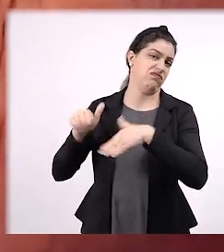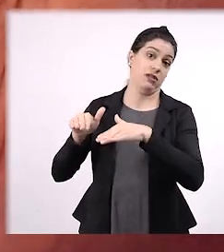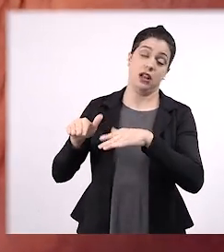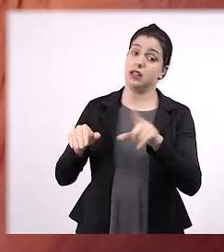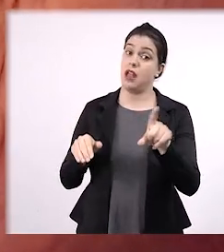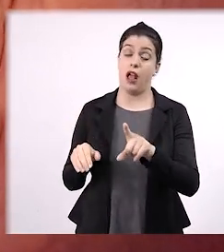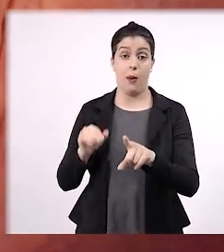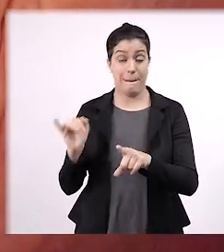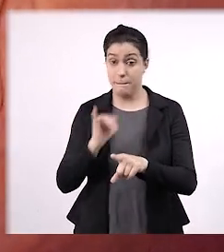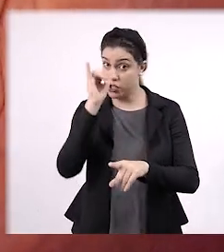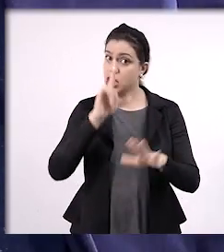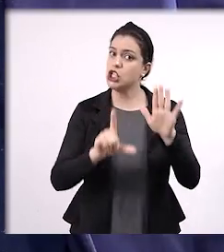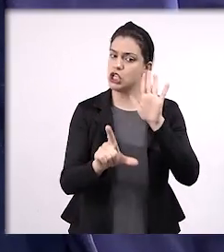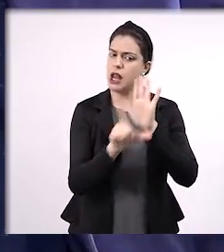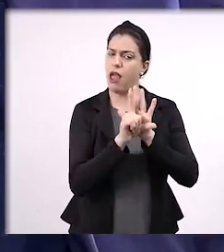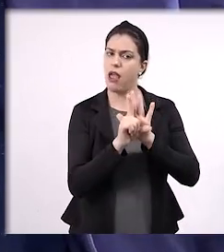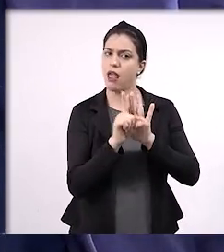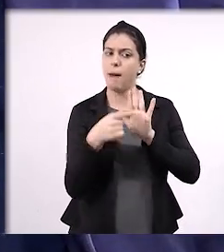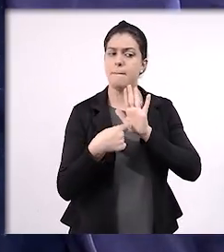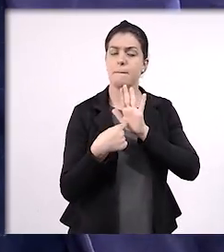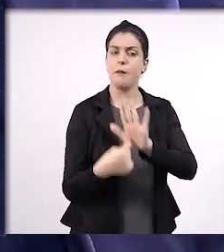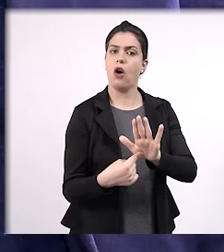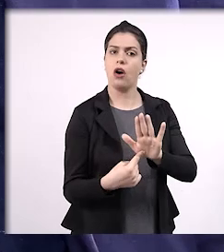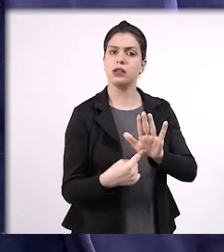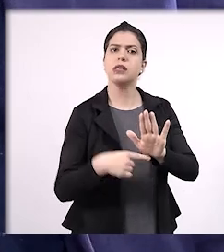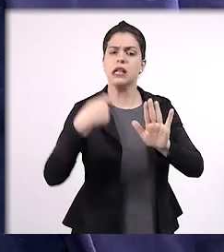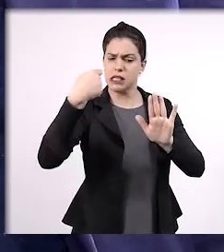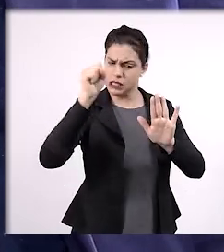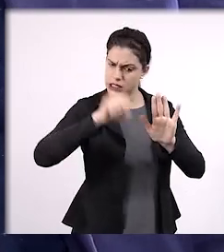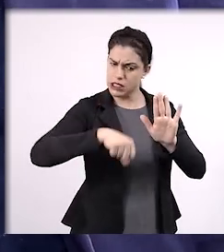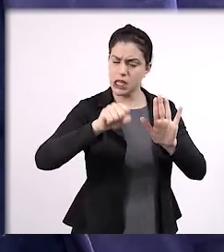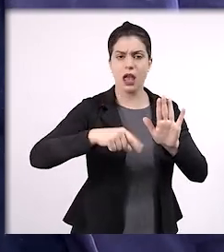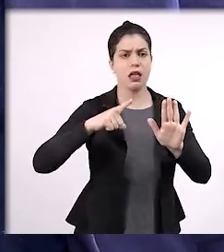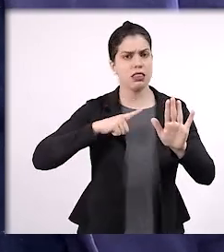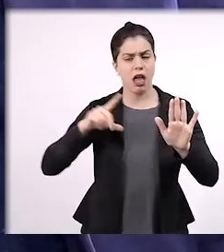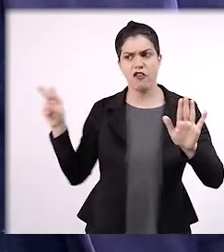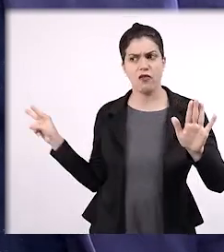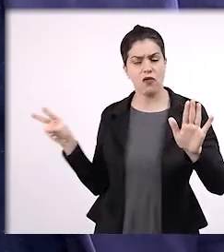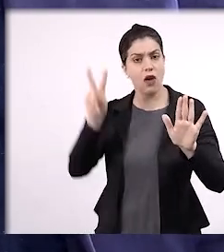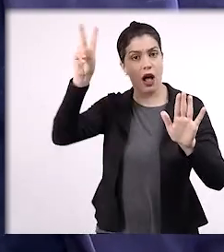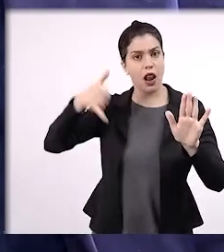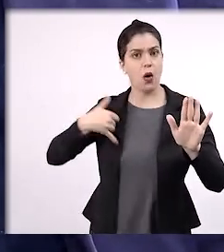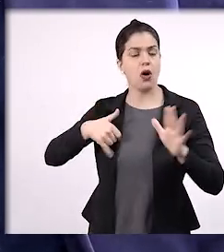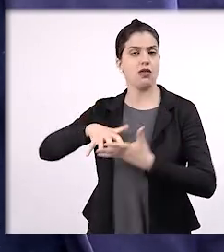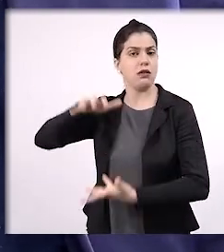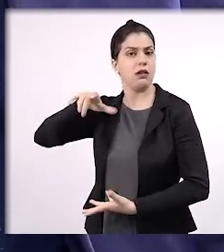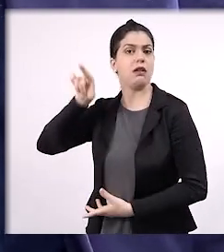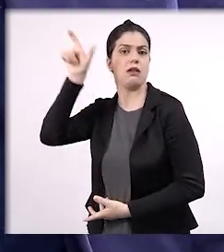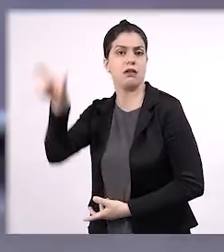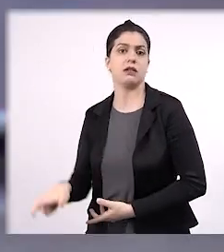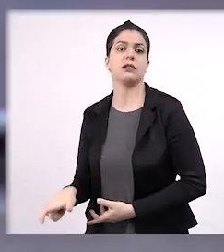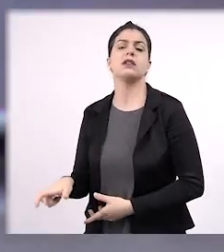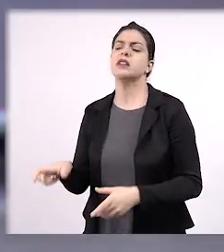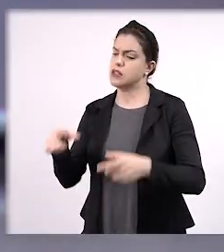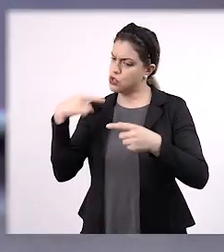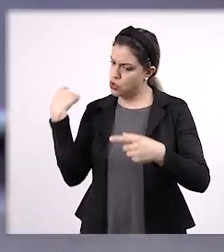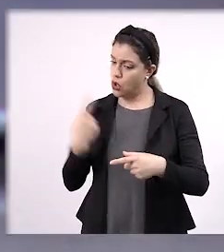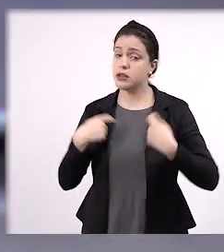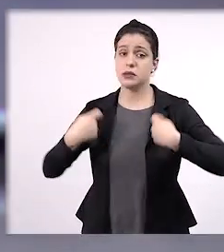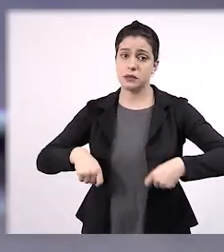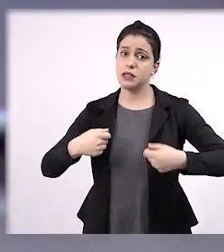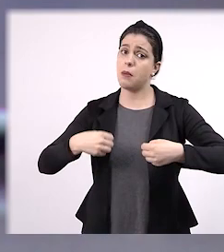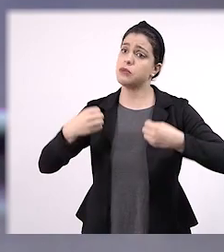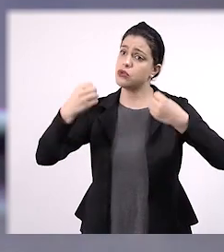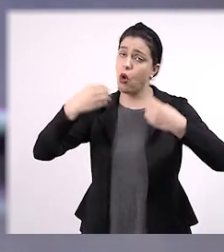nós temos uma lei estadual que pontua a necessidade de nós valorizarmos os direitos do idoso, de nós falarmos sobre o direito